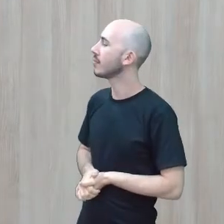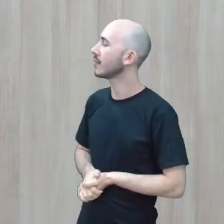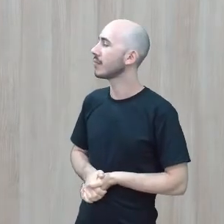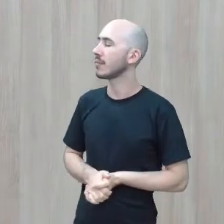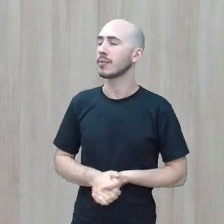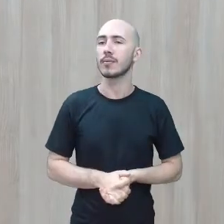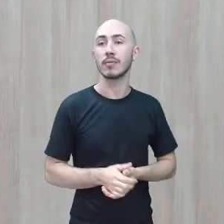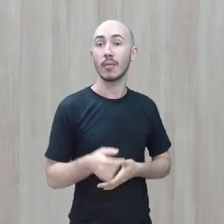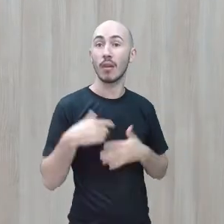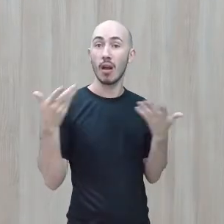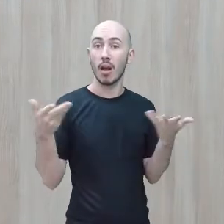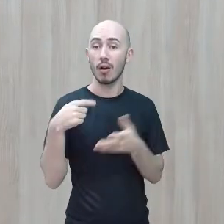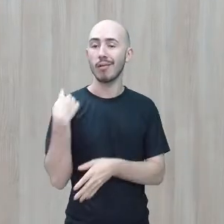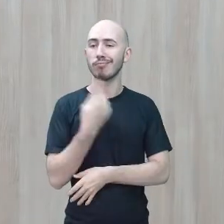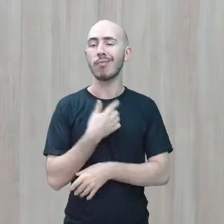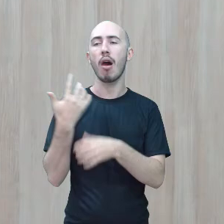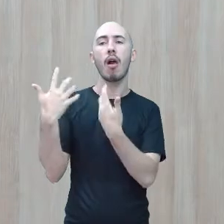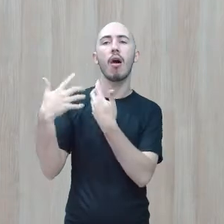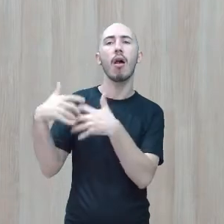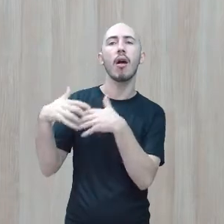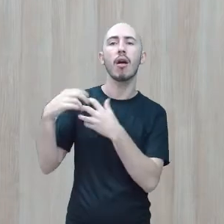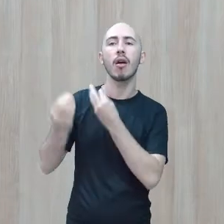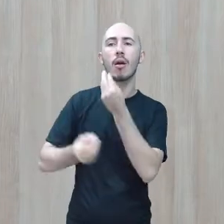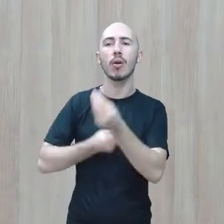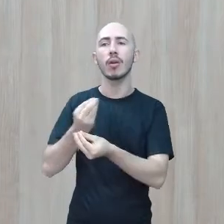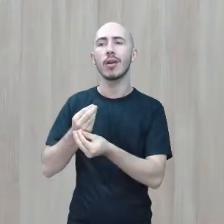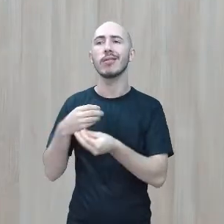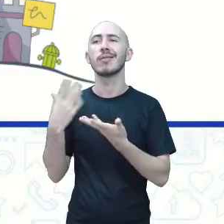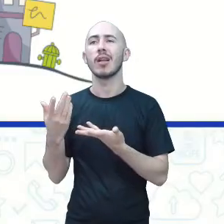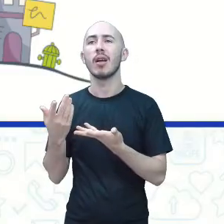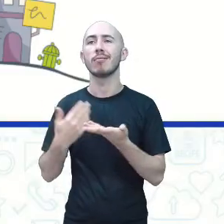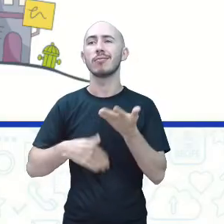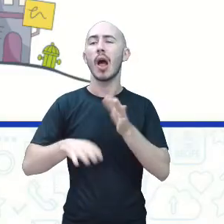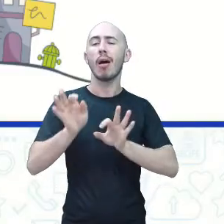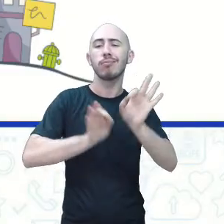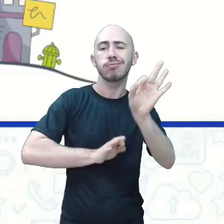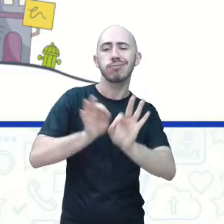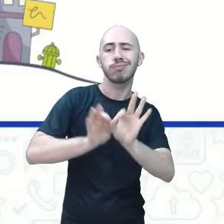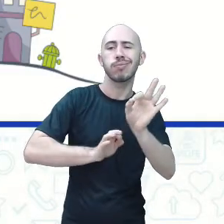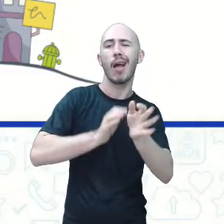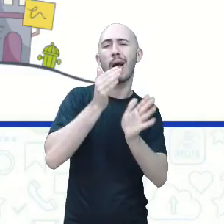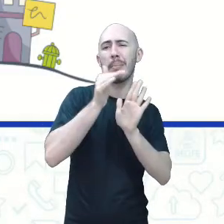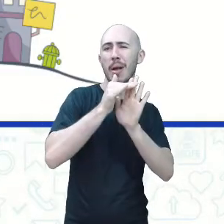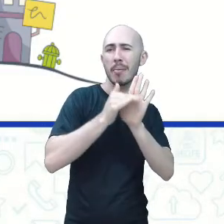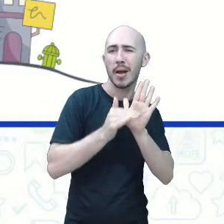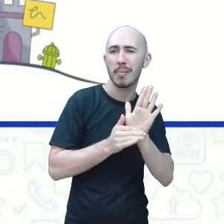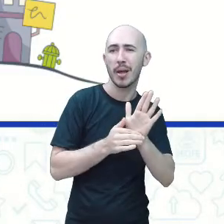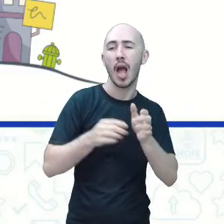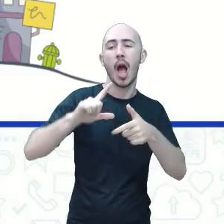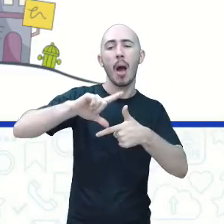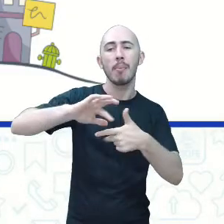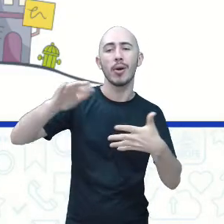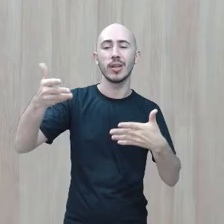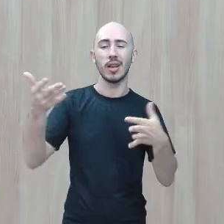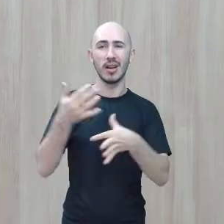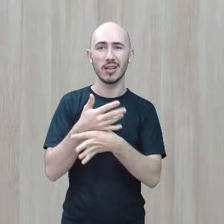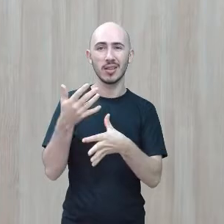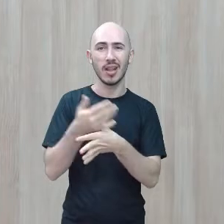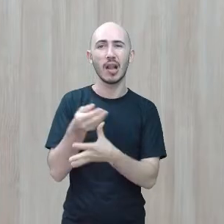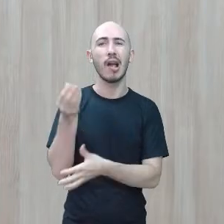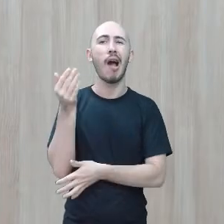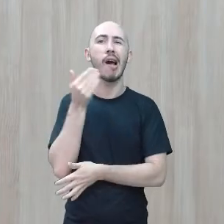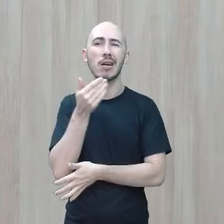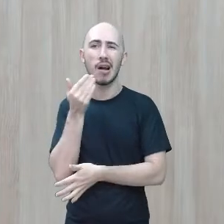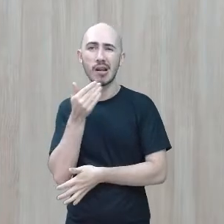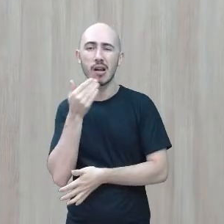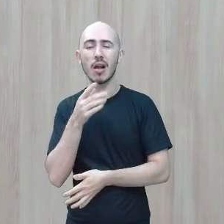né, a gente vai refletir um pouco sobre as falhas do planejamento urbano moderno, né? Como a gente estava falando aqui, a cidade